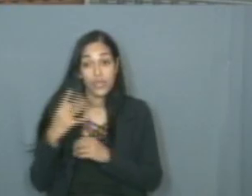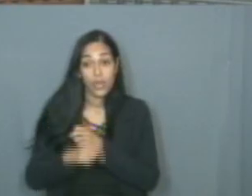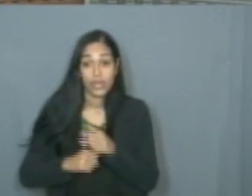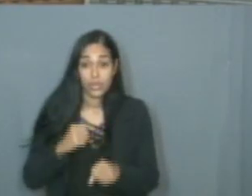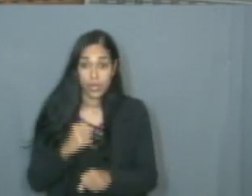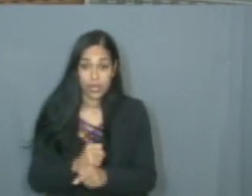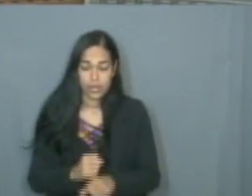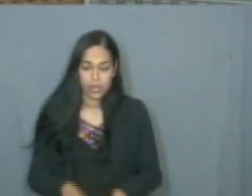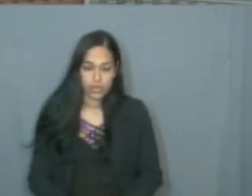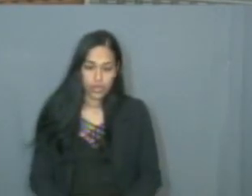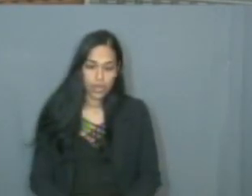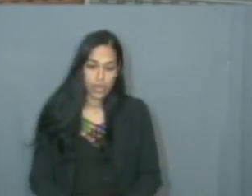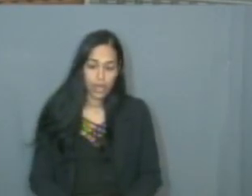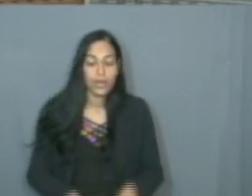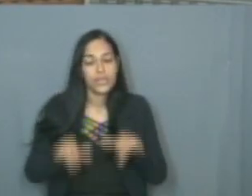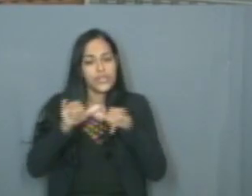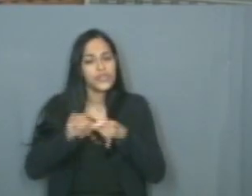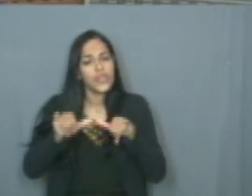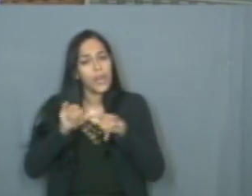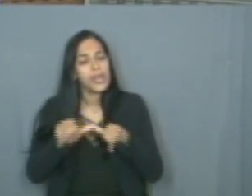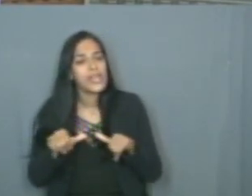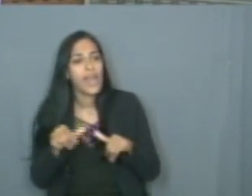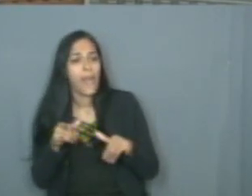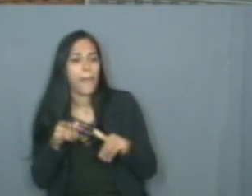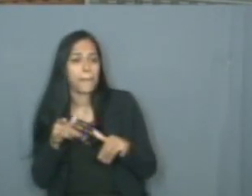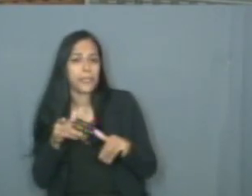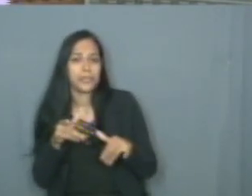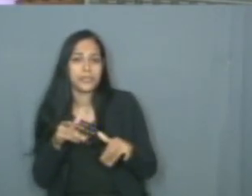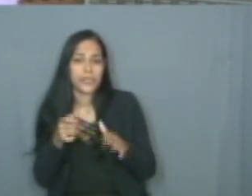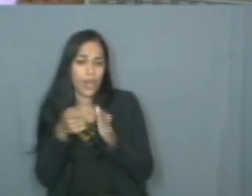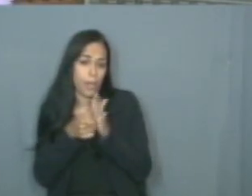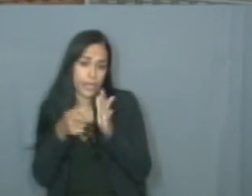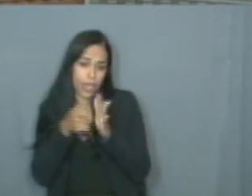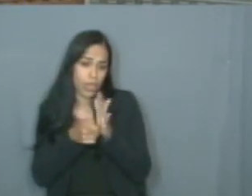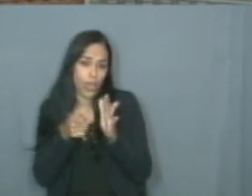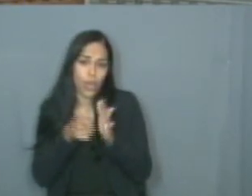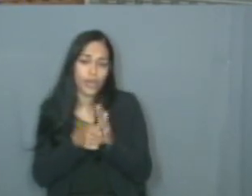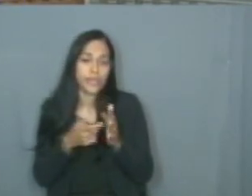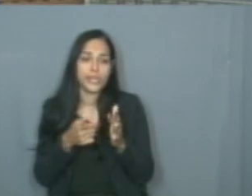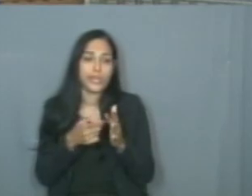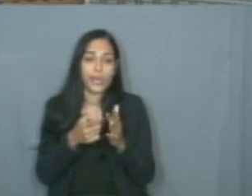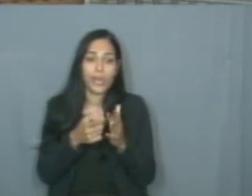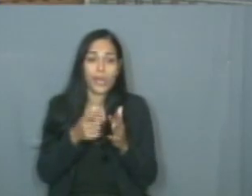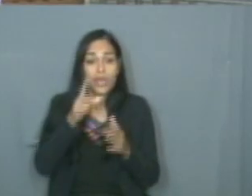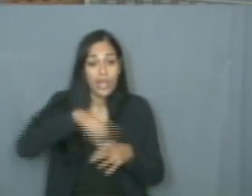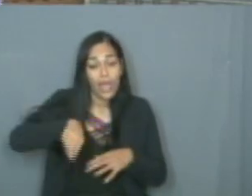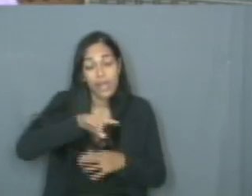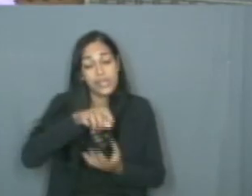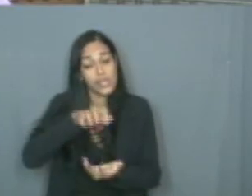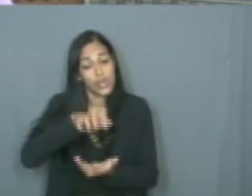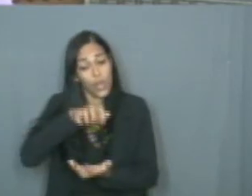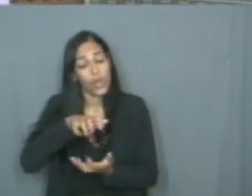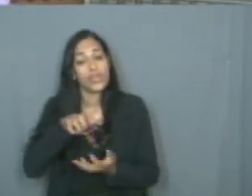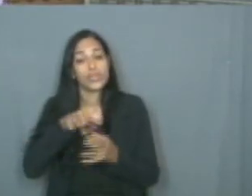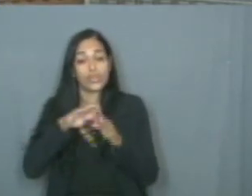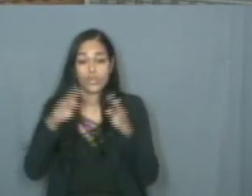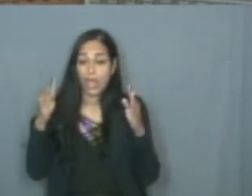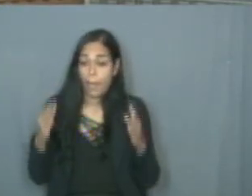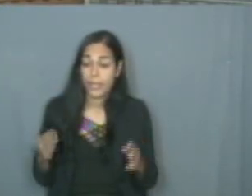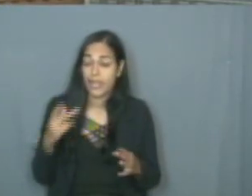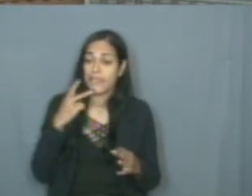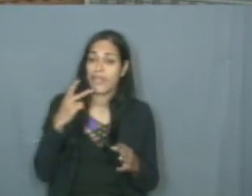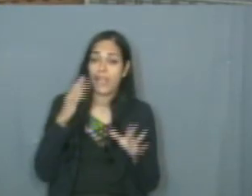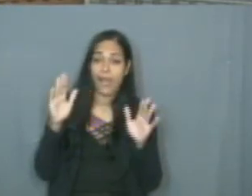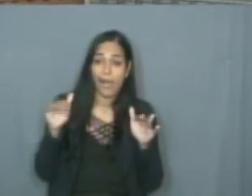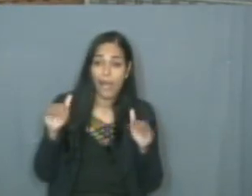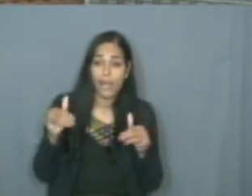uma informação equivocada de que se tratava de um procedimento obrigatório. Muitos desses idosos que chegaram aos nossos gabinetes diziam,